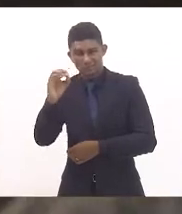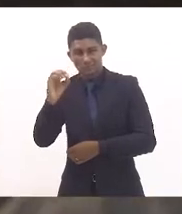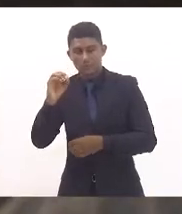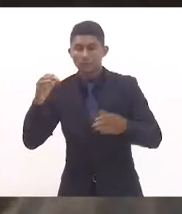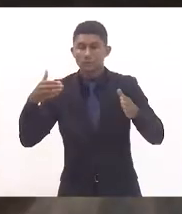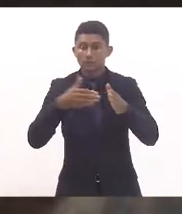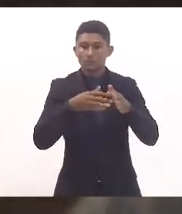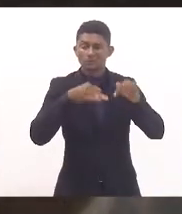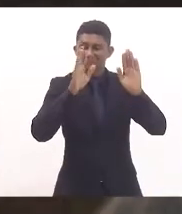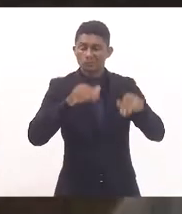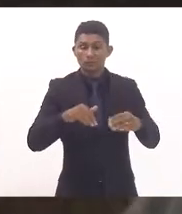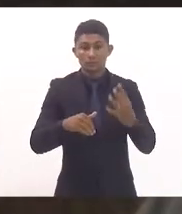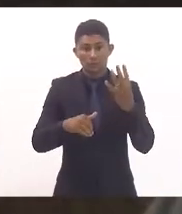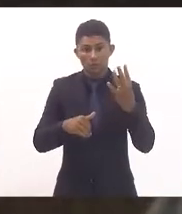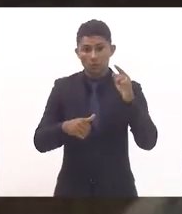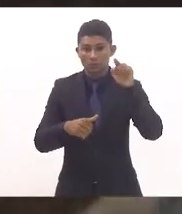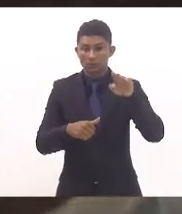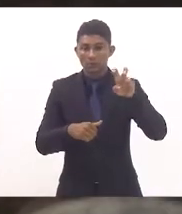às